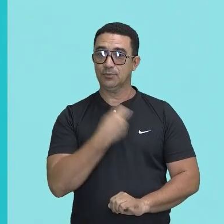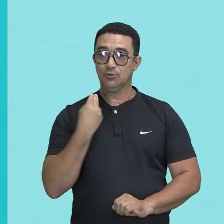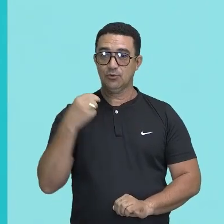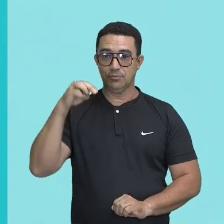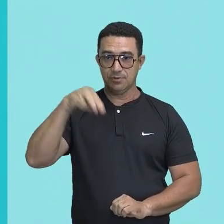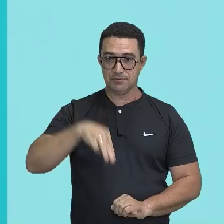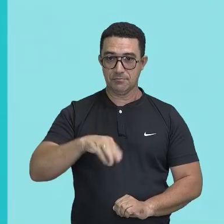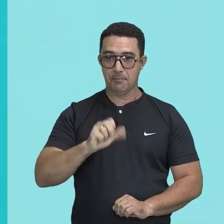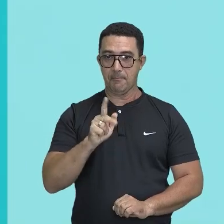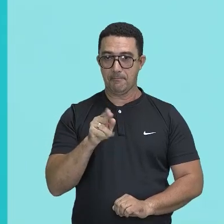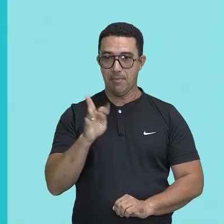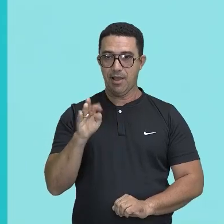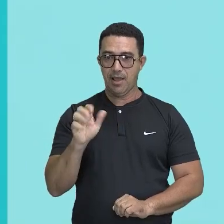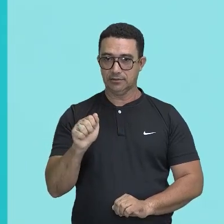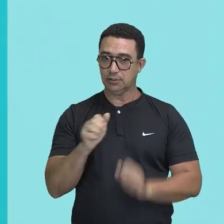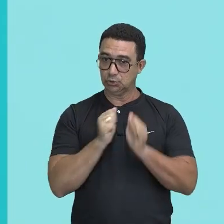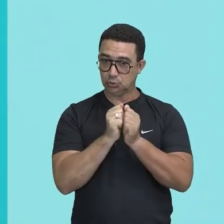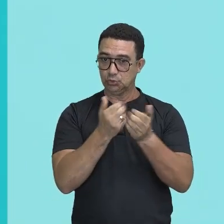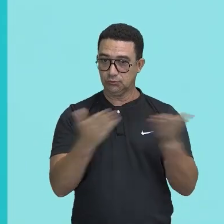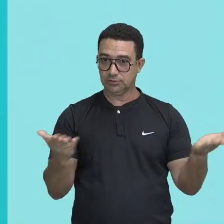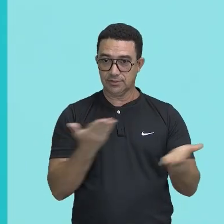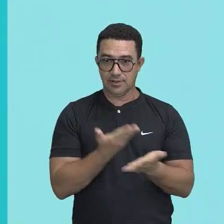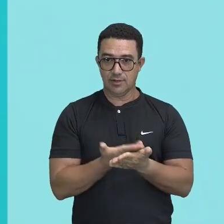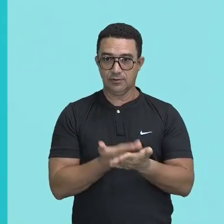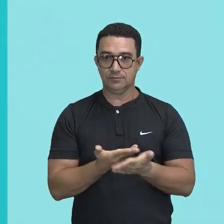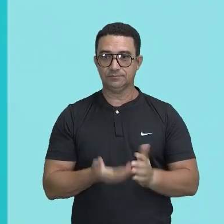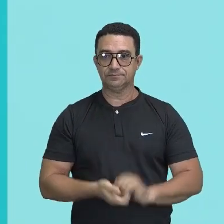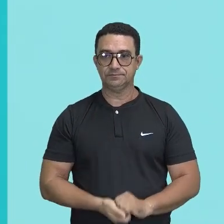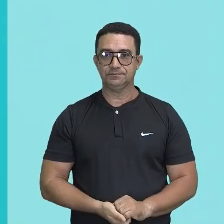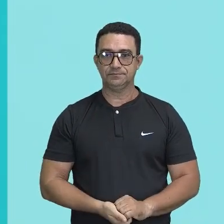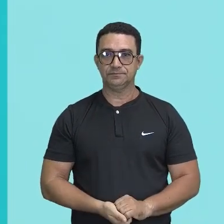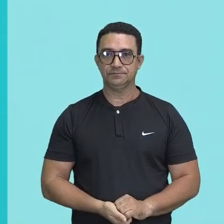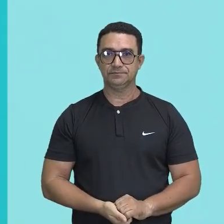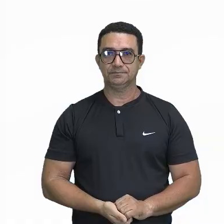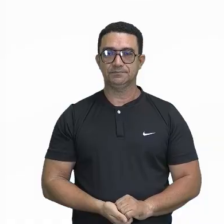Marta Patrícia e estarei com vocês na aula de hoje.